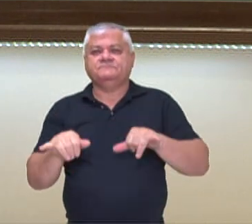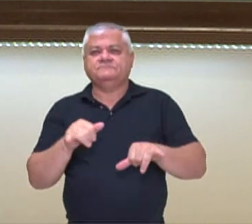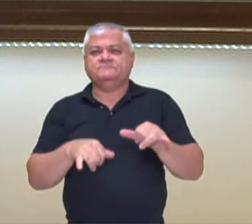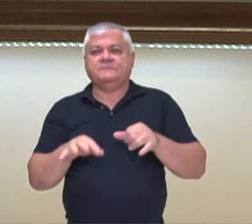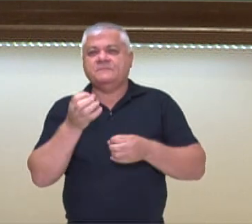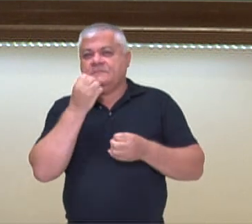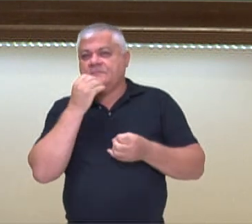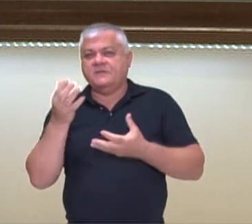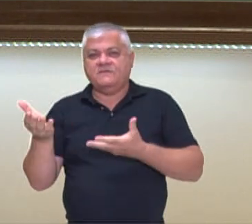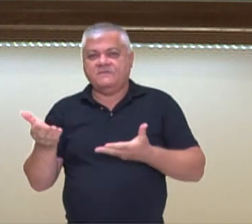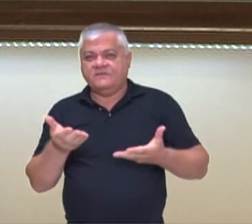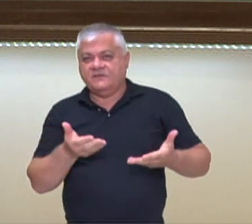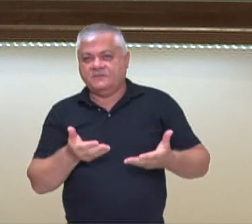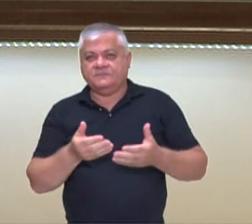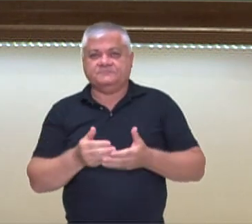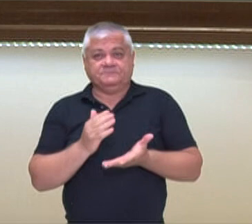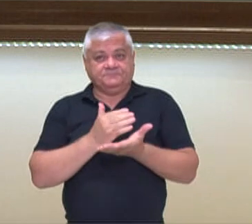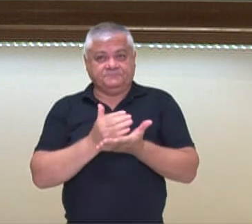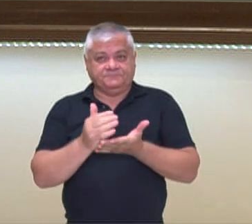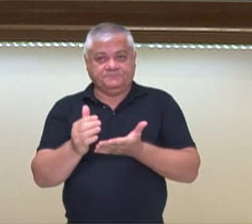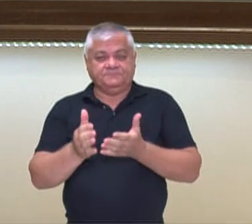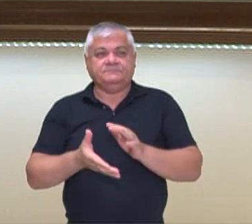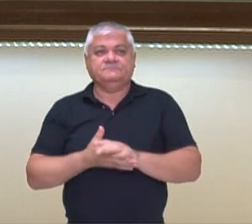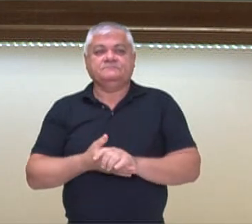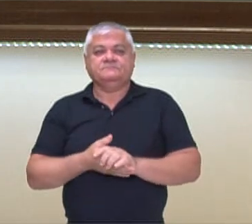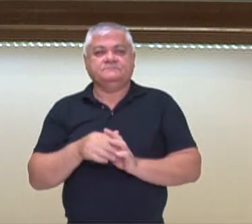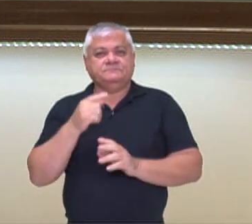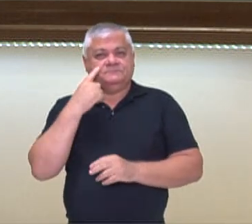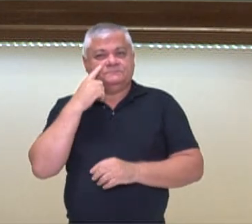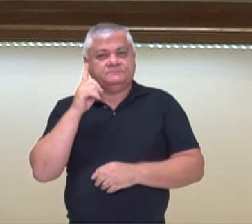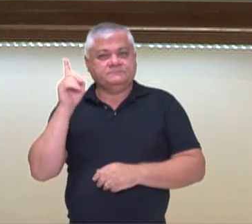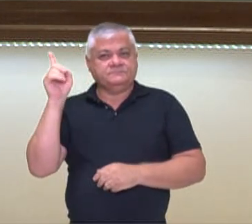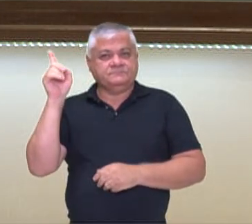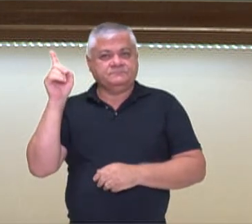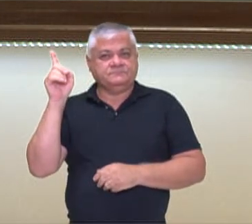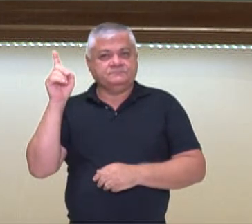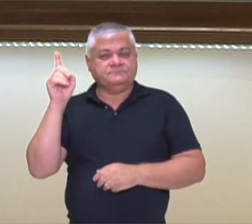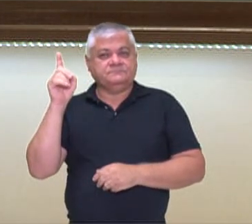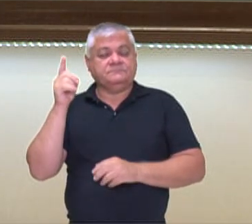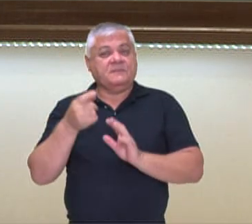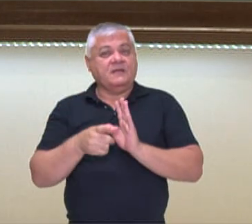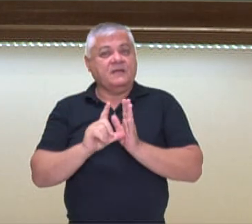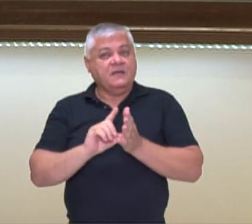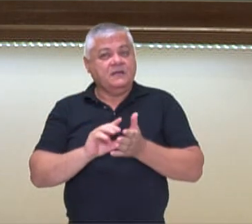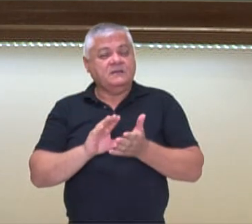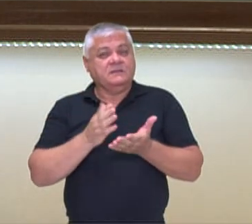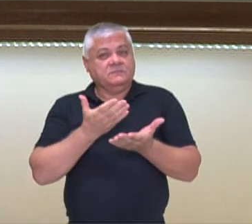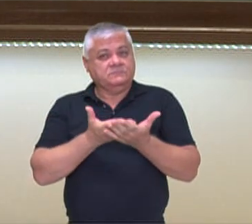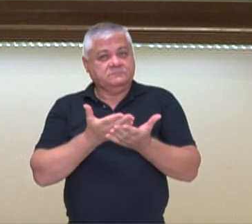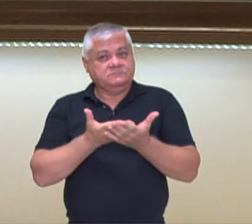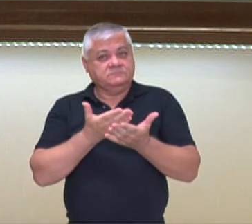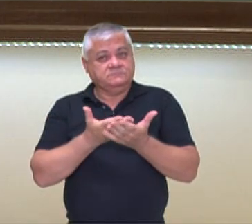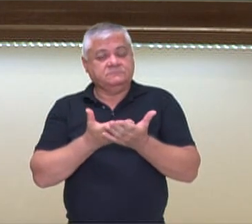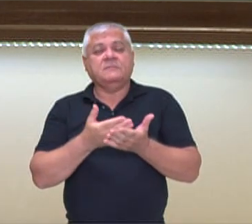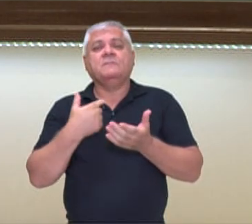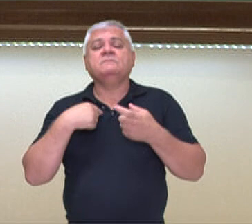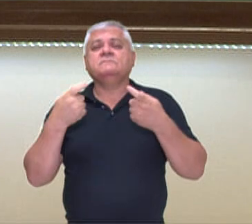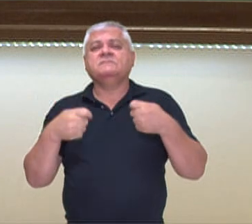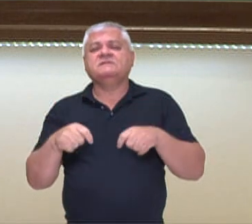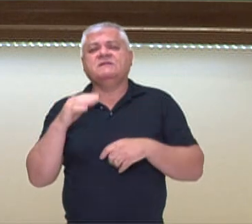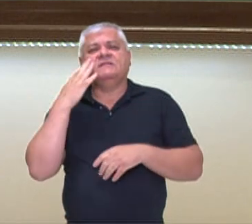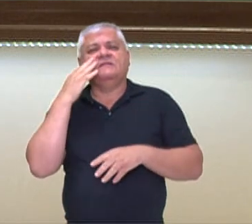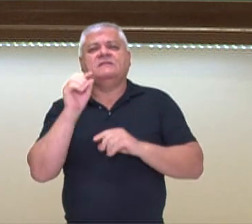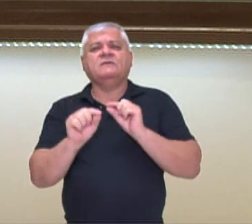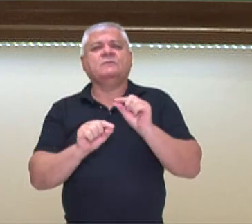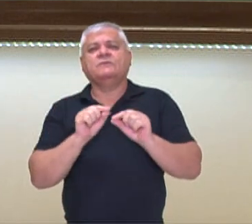todos bem-vindos e bem-vindas. Vamos lá, então? Vejam só, antes de iniciarmos propriamente dita a aula, nós precisamos